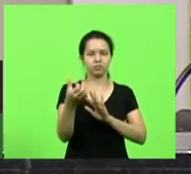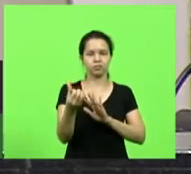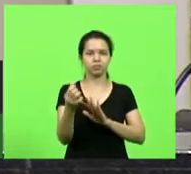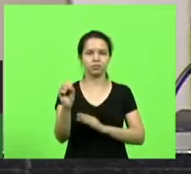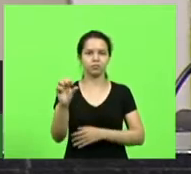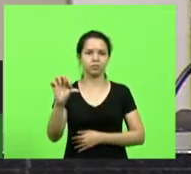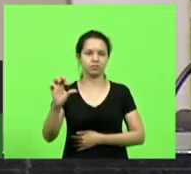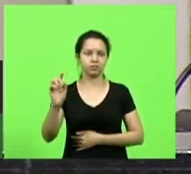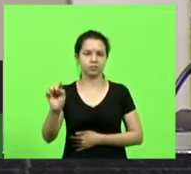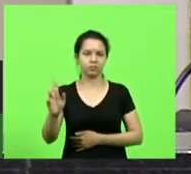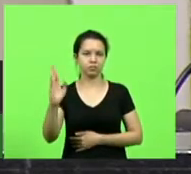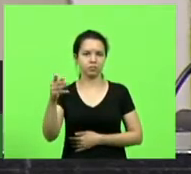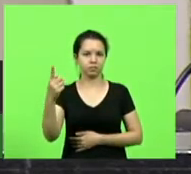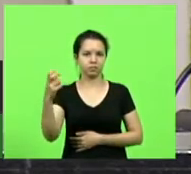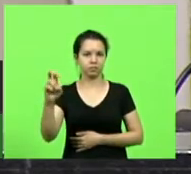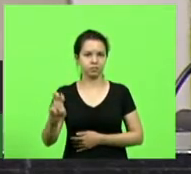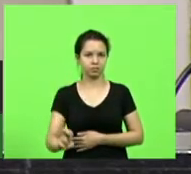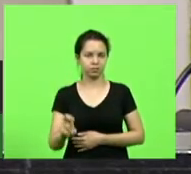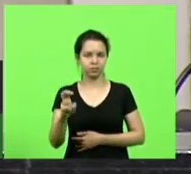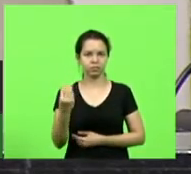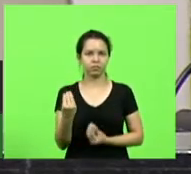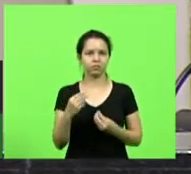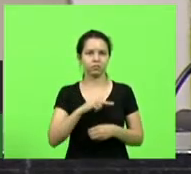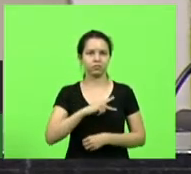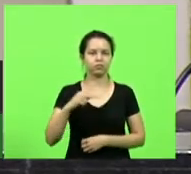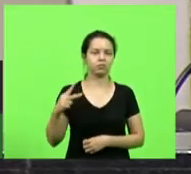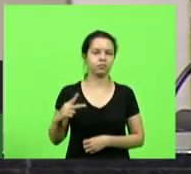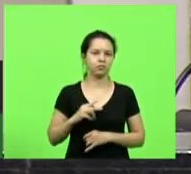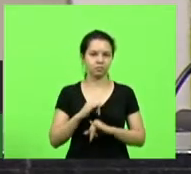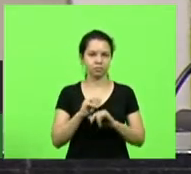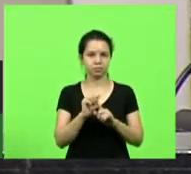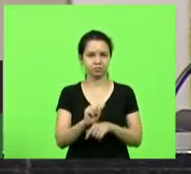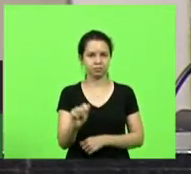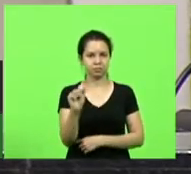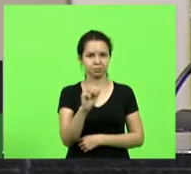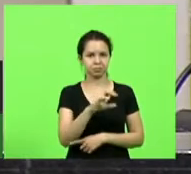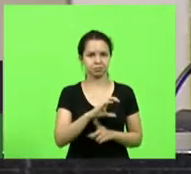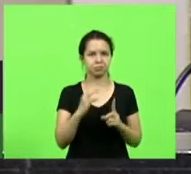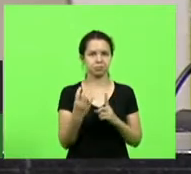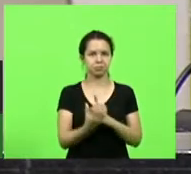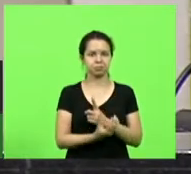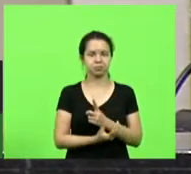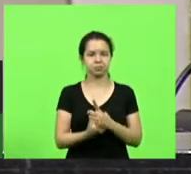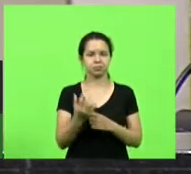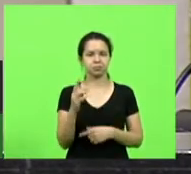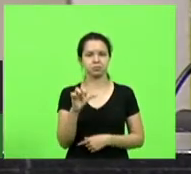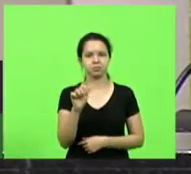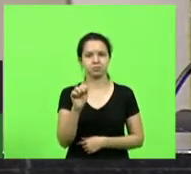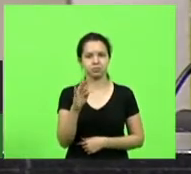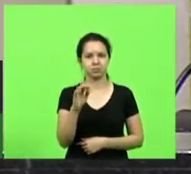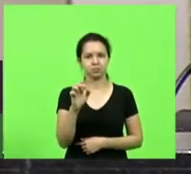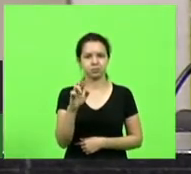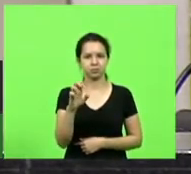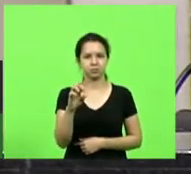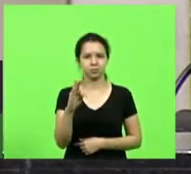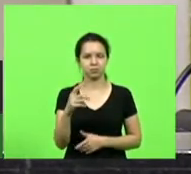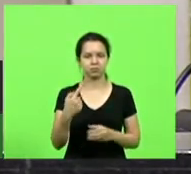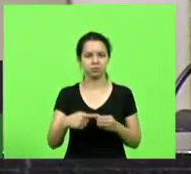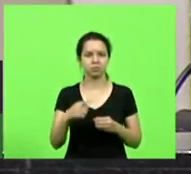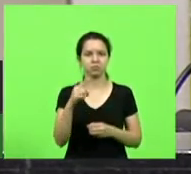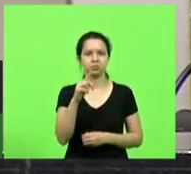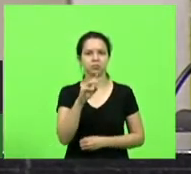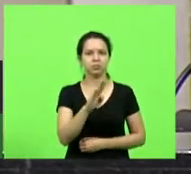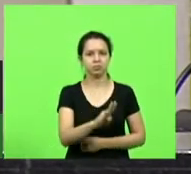16.689/2015, que declara de utilidade pública a Associação Comunitária Beneficente Latarte de Camboriú, e revoga a